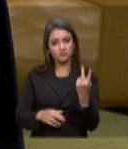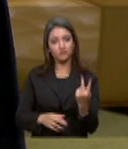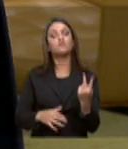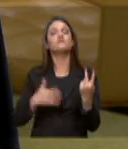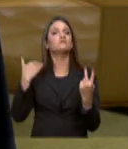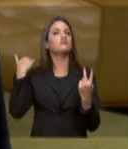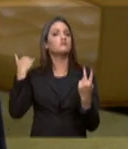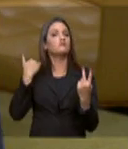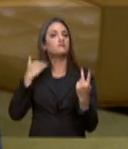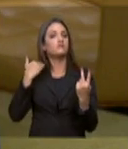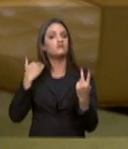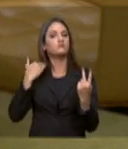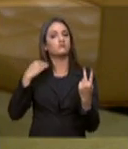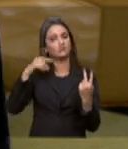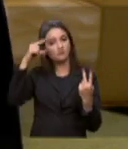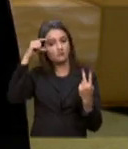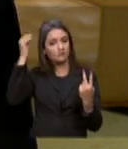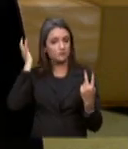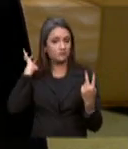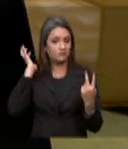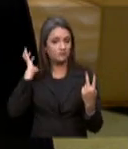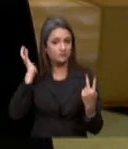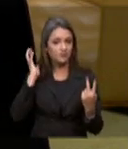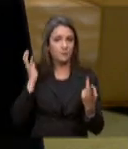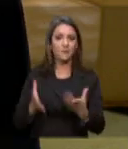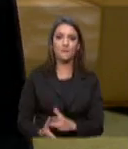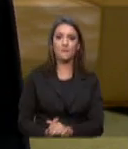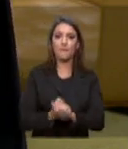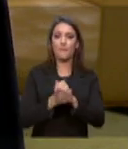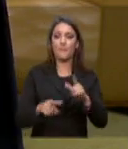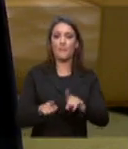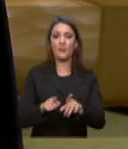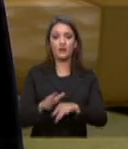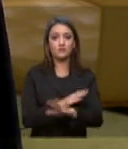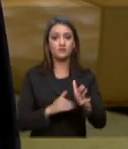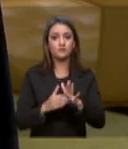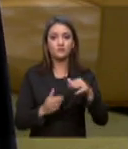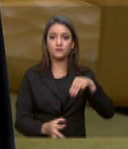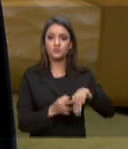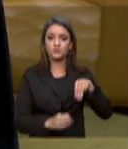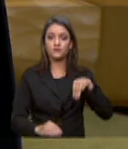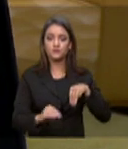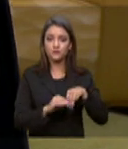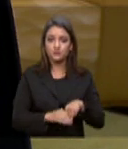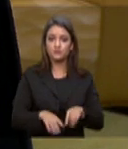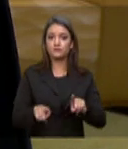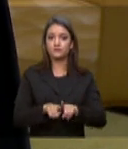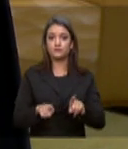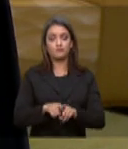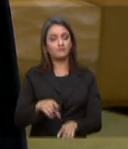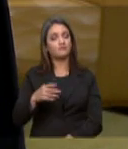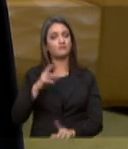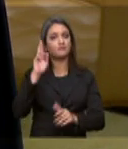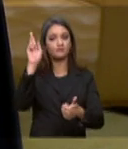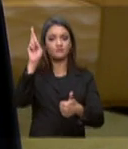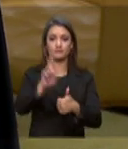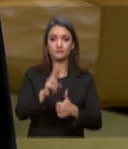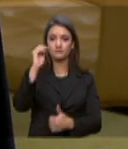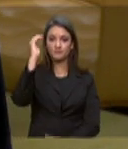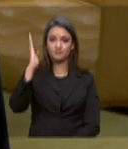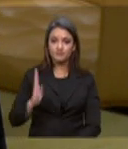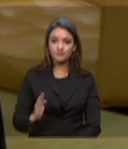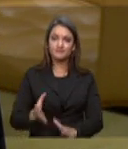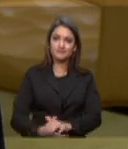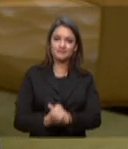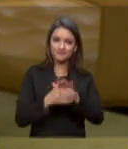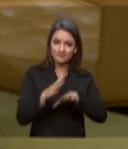Carmen Lúcia e dos demais ministra Rosa Weber, excelentíssimos ministros, excelentíssimo senhor procurador-geral da República,